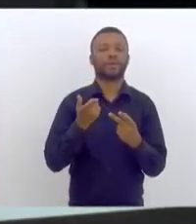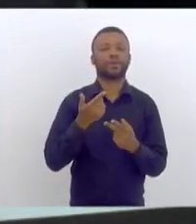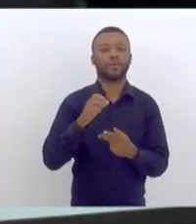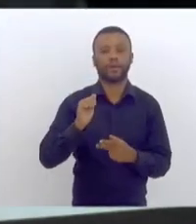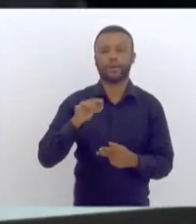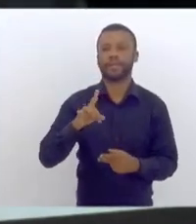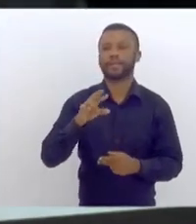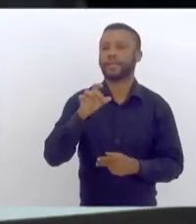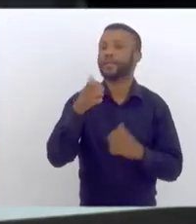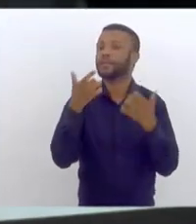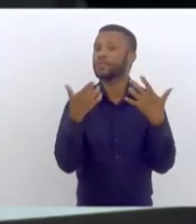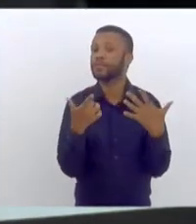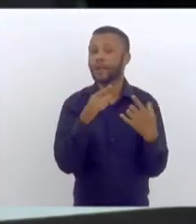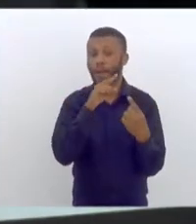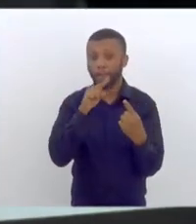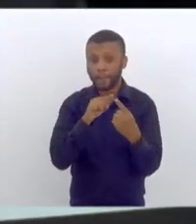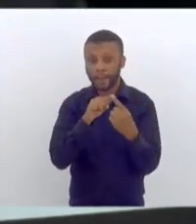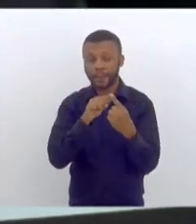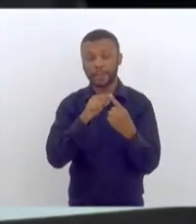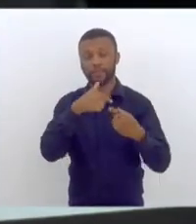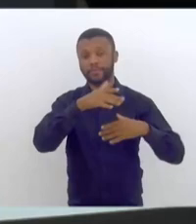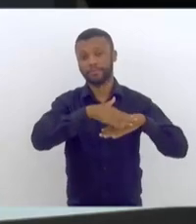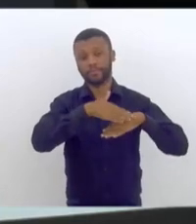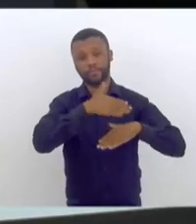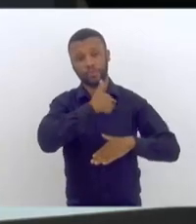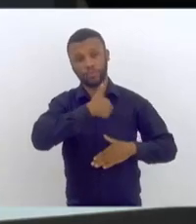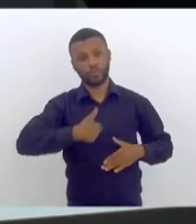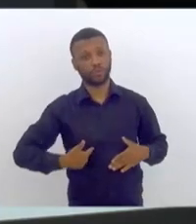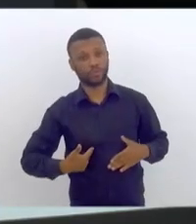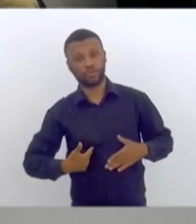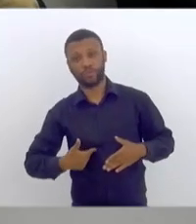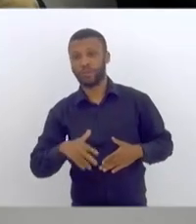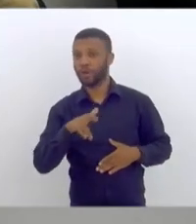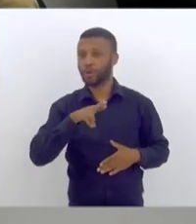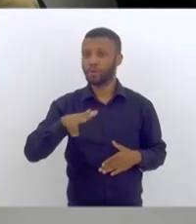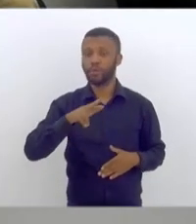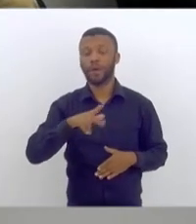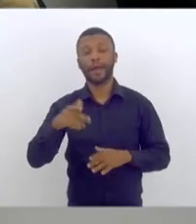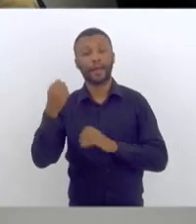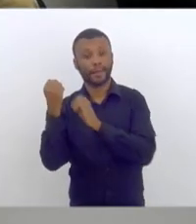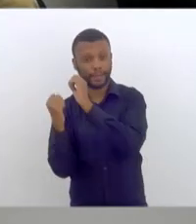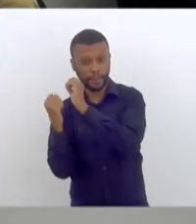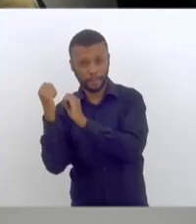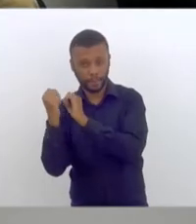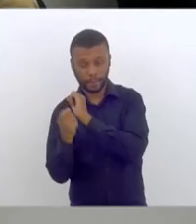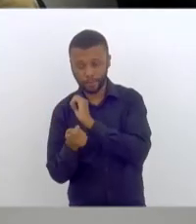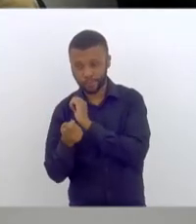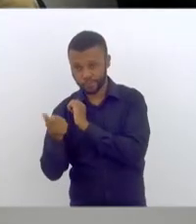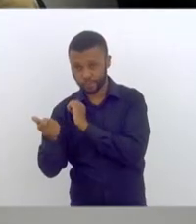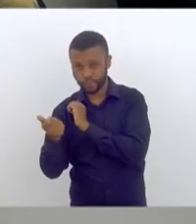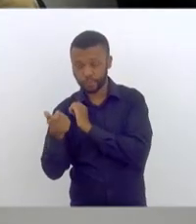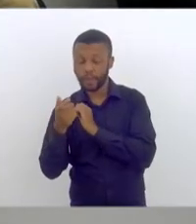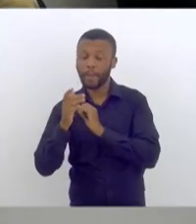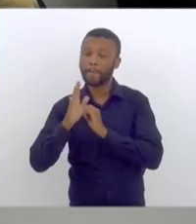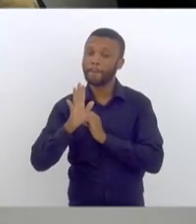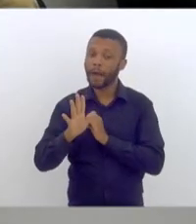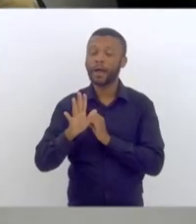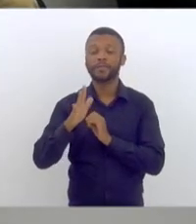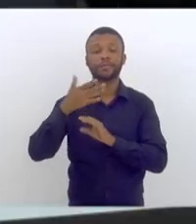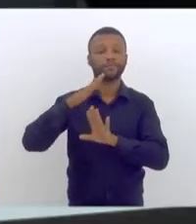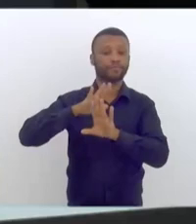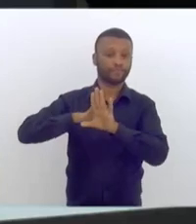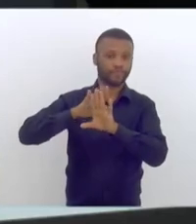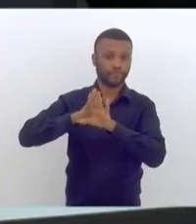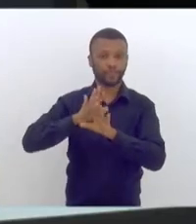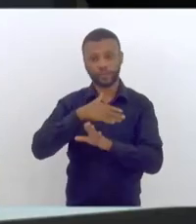quis dizer é que a meta tinha que ser do Estado e não do beneficiário não rapidinho aí indiretamente o estado